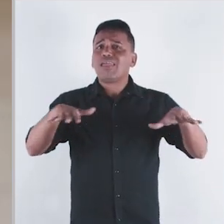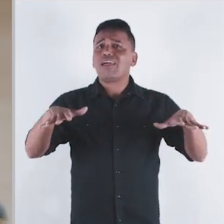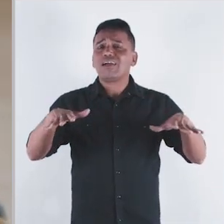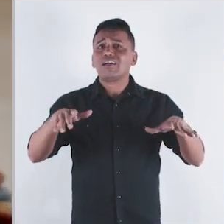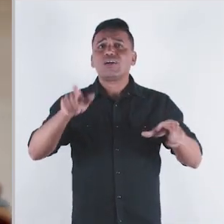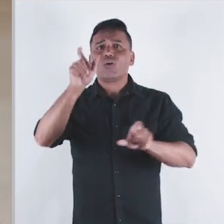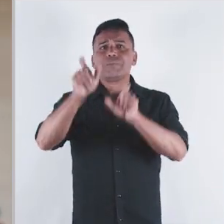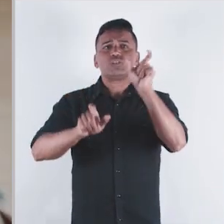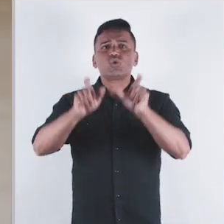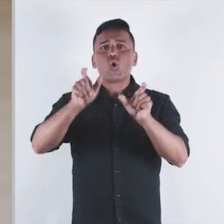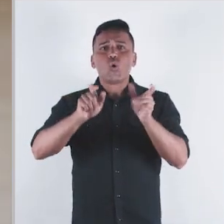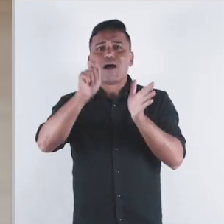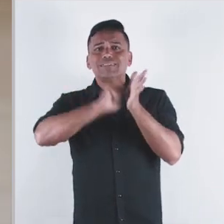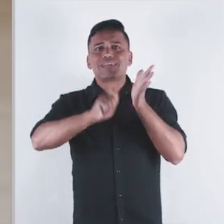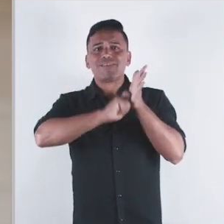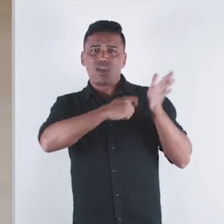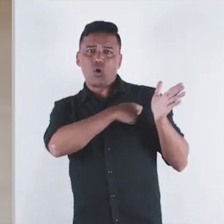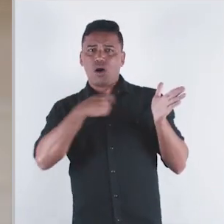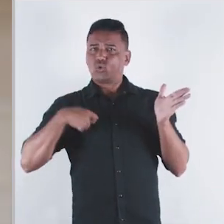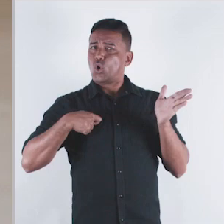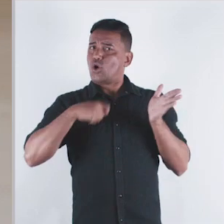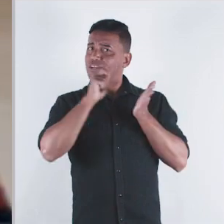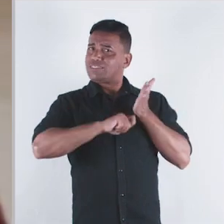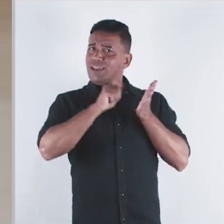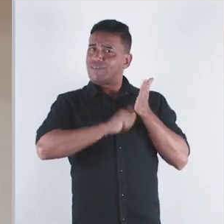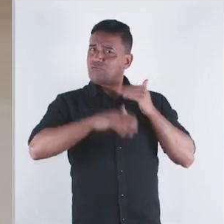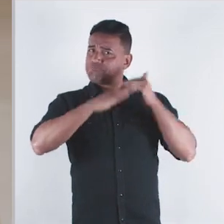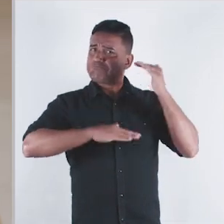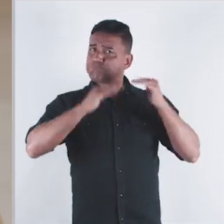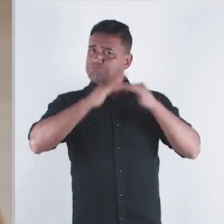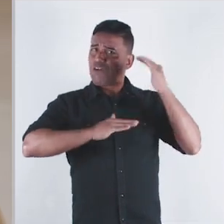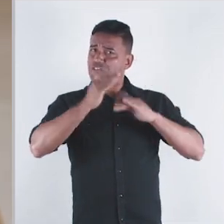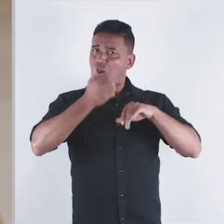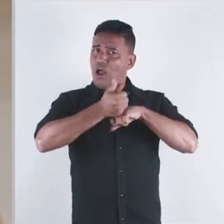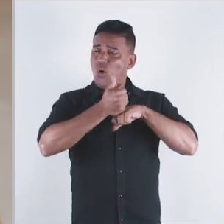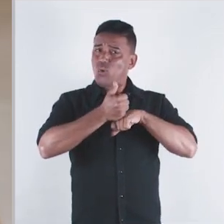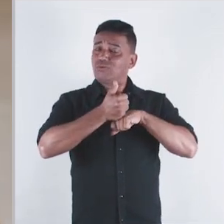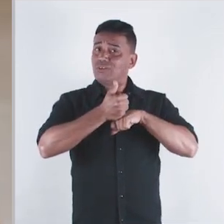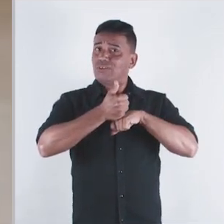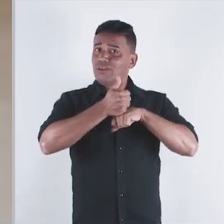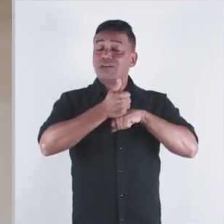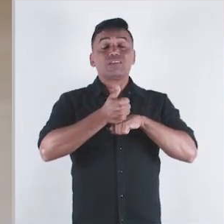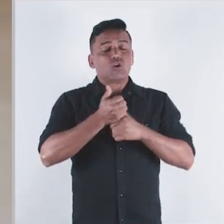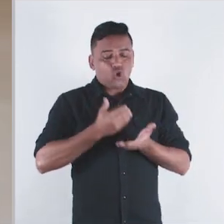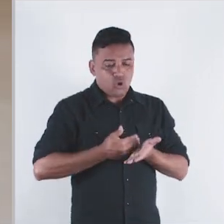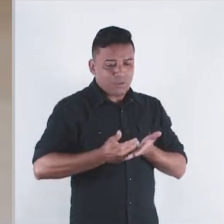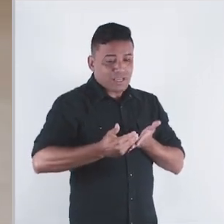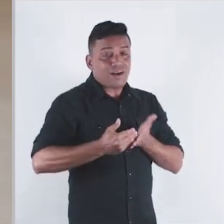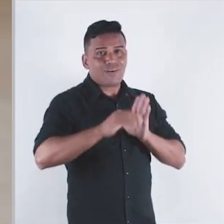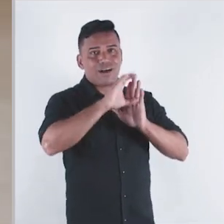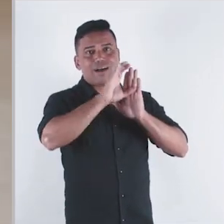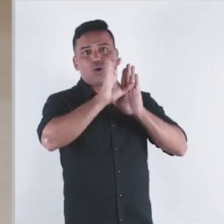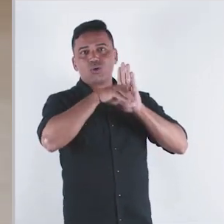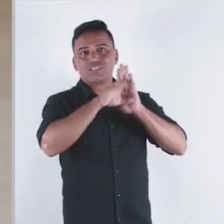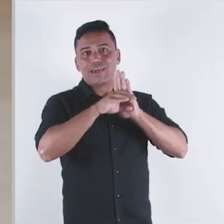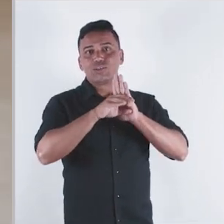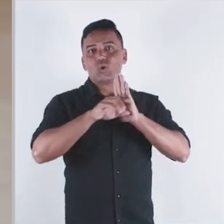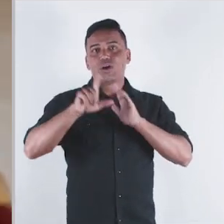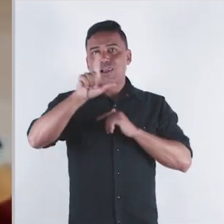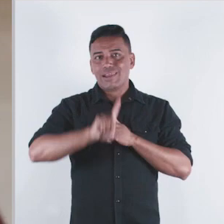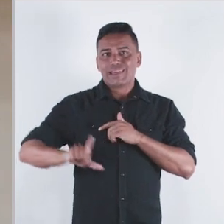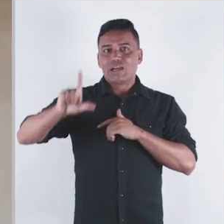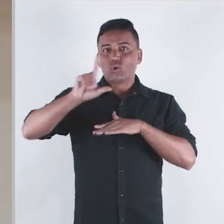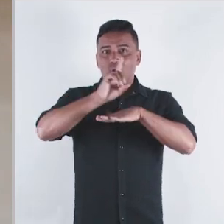seus autores. Desde lá do início, a gente trabalhava com, então, o conceito de literatura digital que